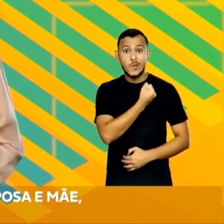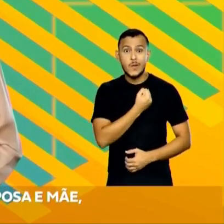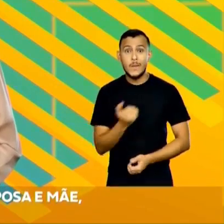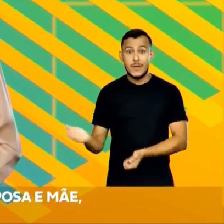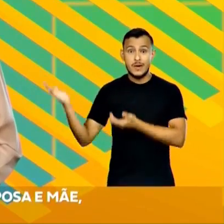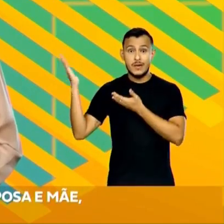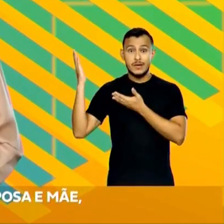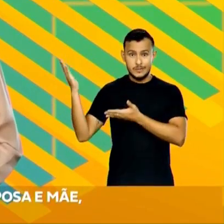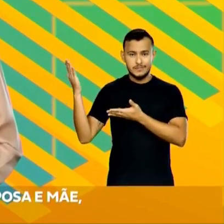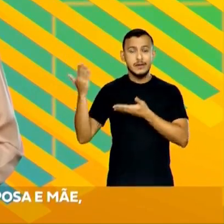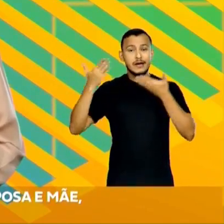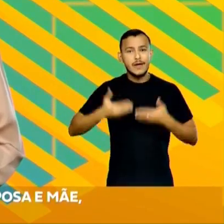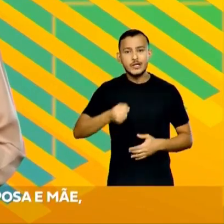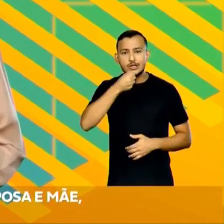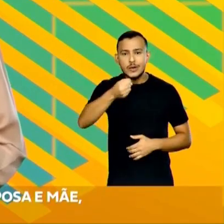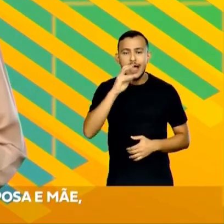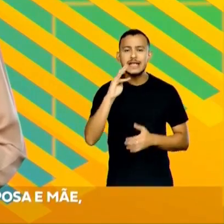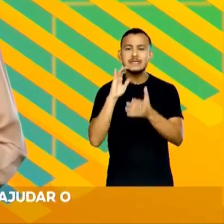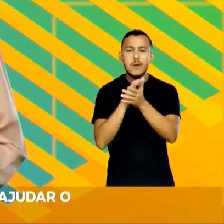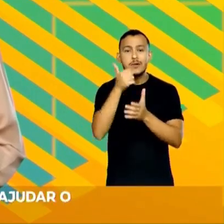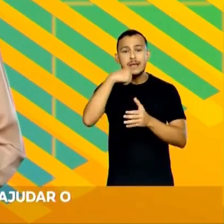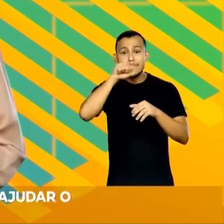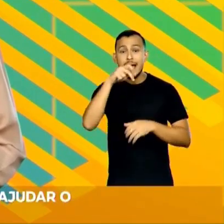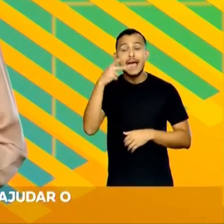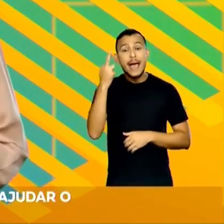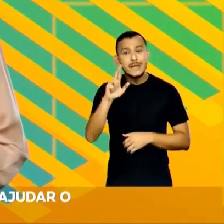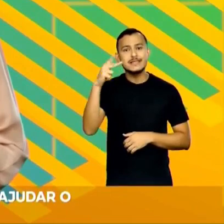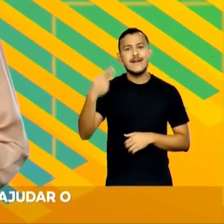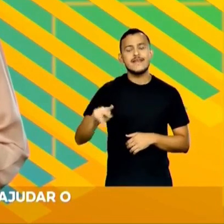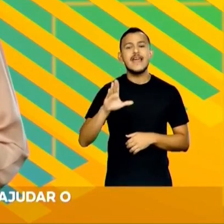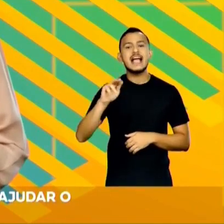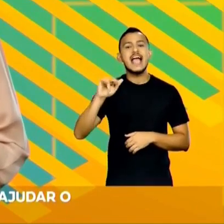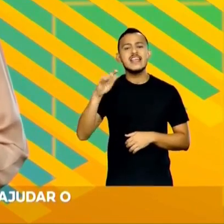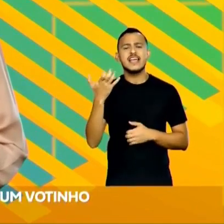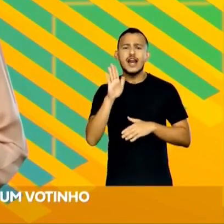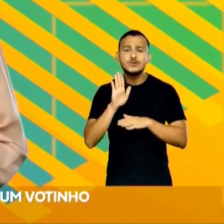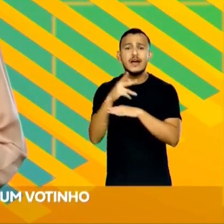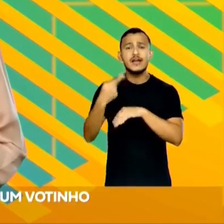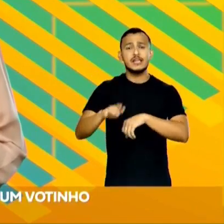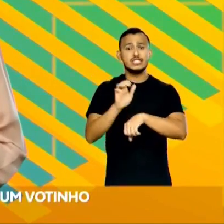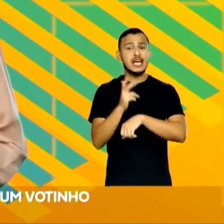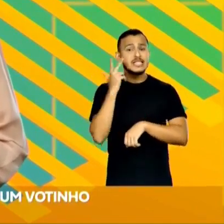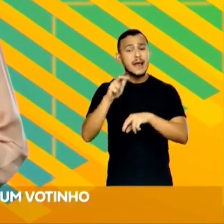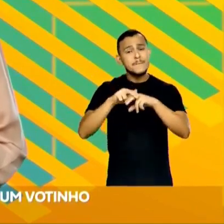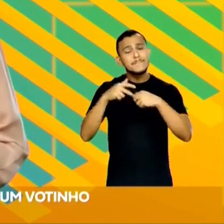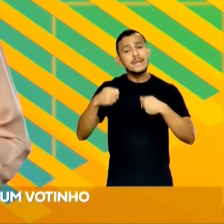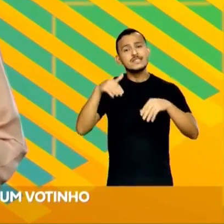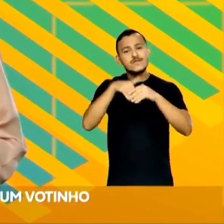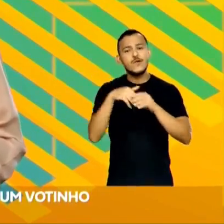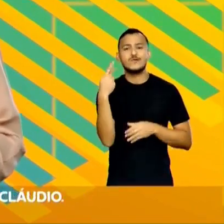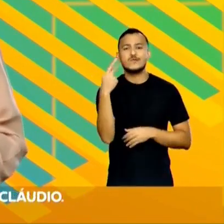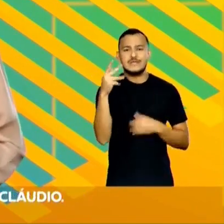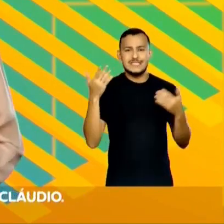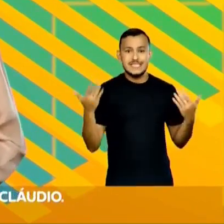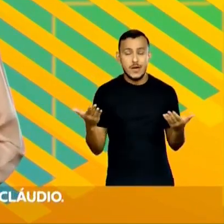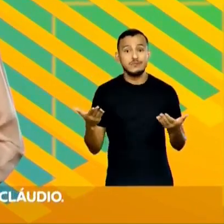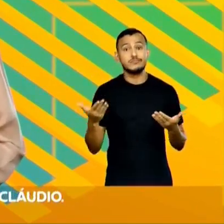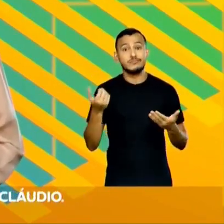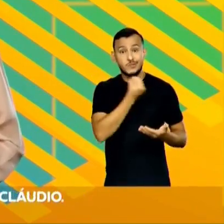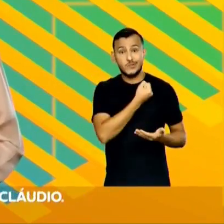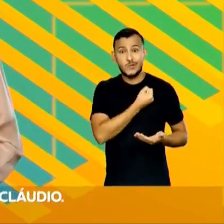número 40222. Sou jornalista, esposa e mãe e represento o nosso Cariri. Quero muito ajudar o nosso Ceará e para isso precisa apenas de um votinho